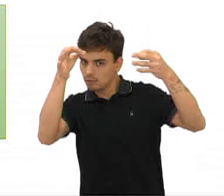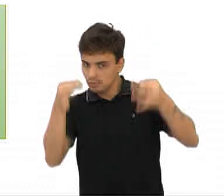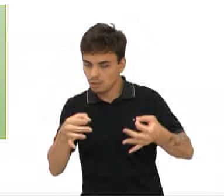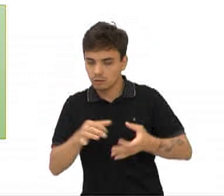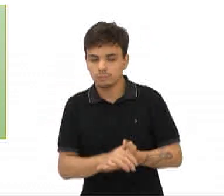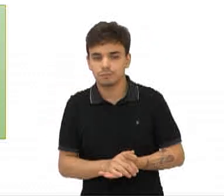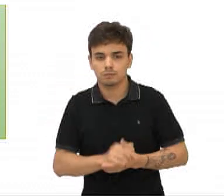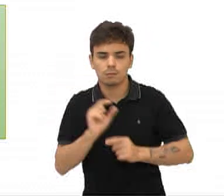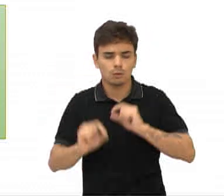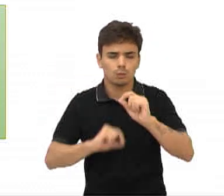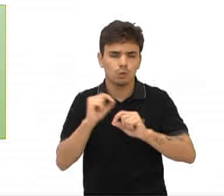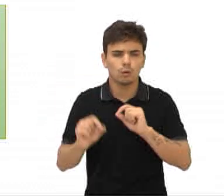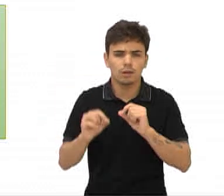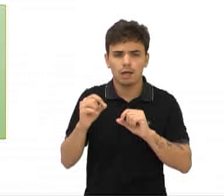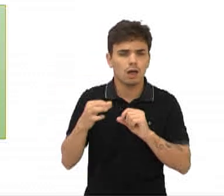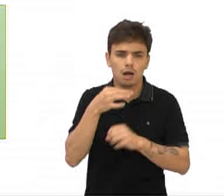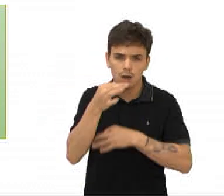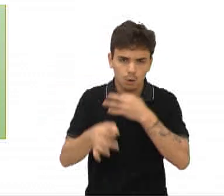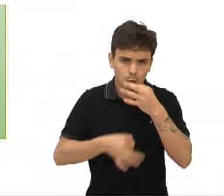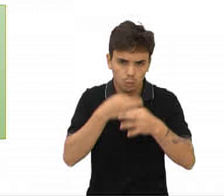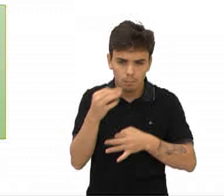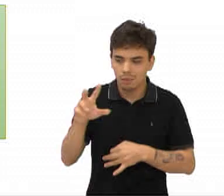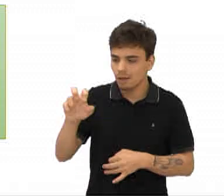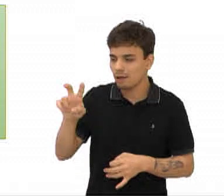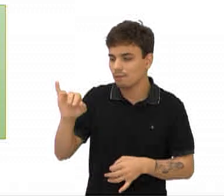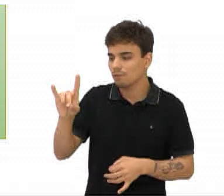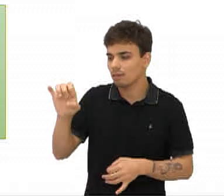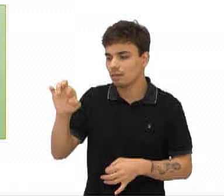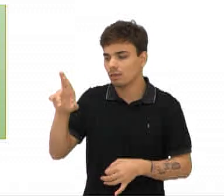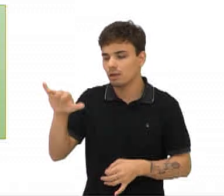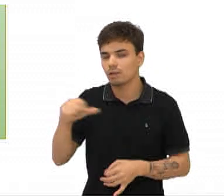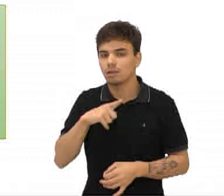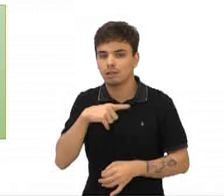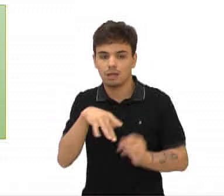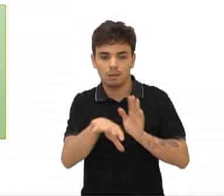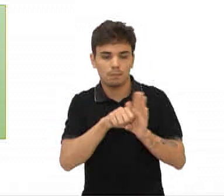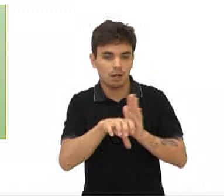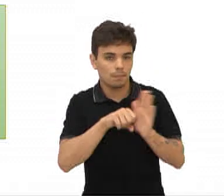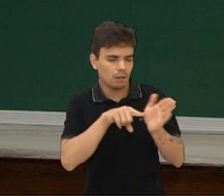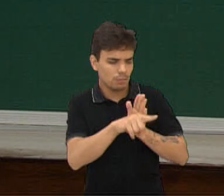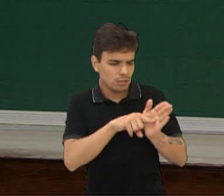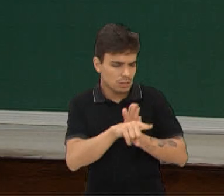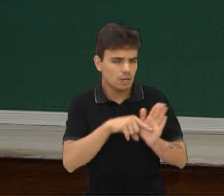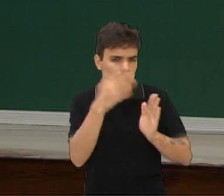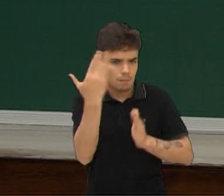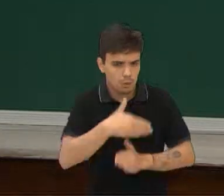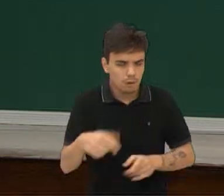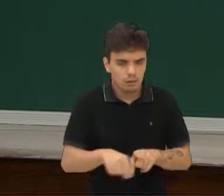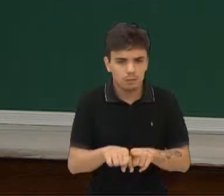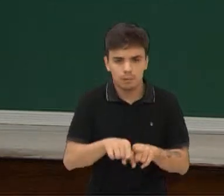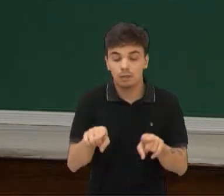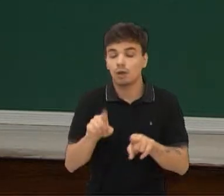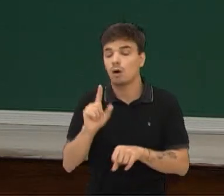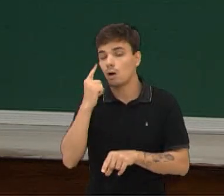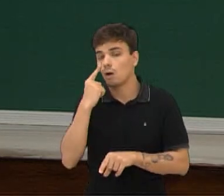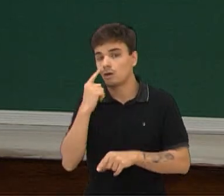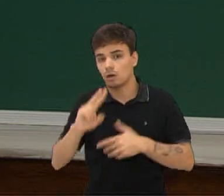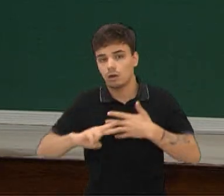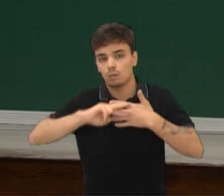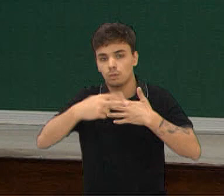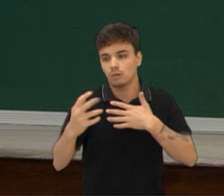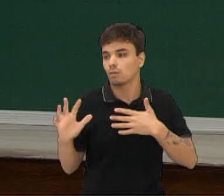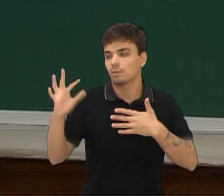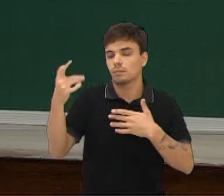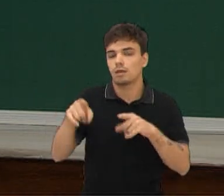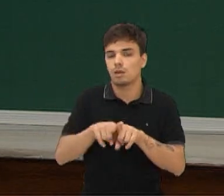O que é um argumento de evidência? Quando você usa os dados estatísticos, pesquisas comprovadas. E argumento de causa e consequência analisa os